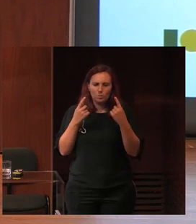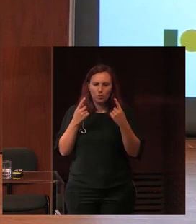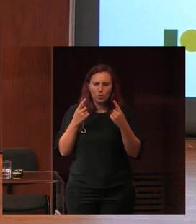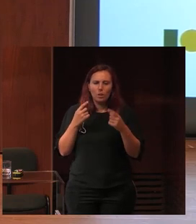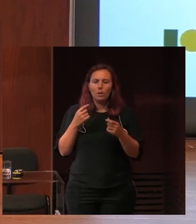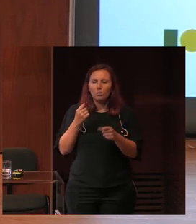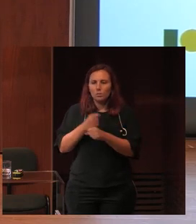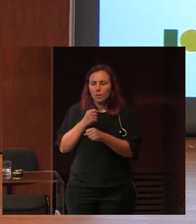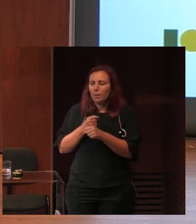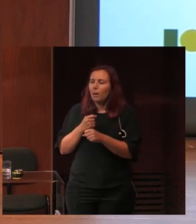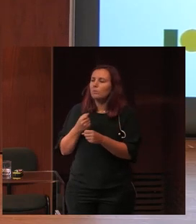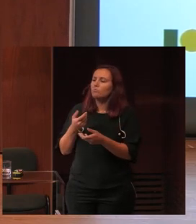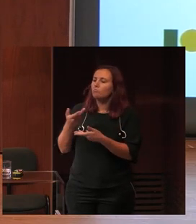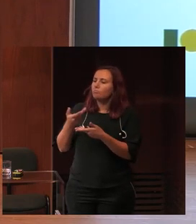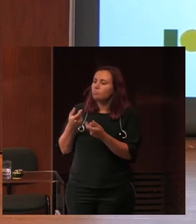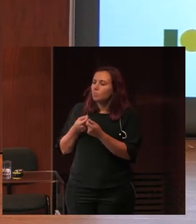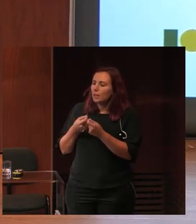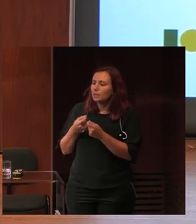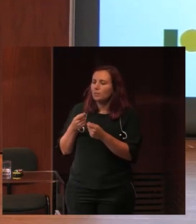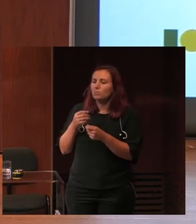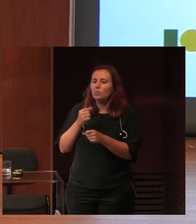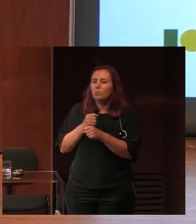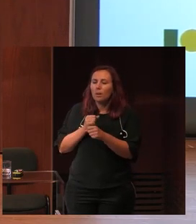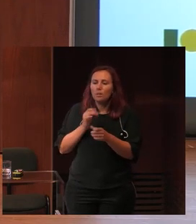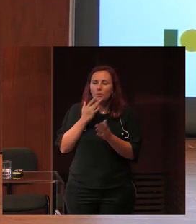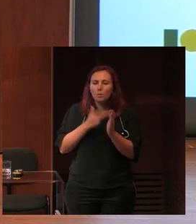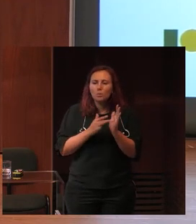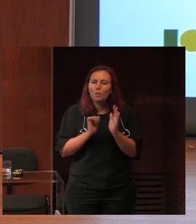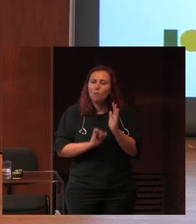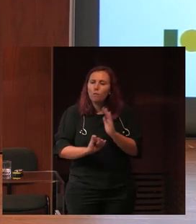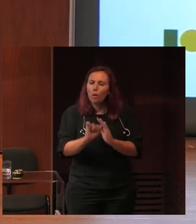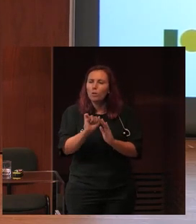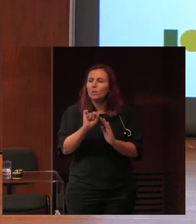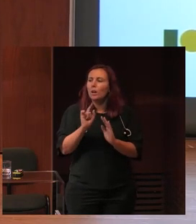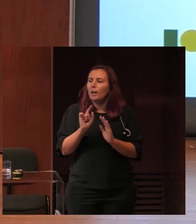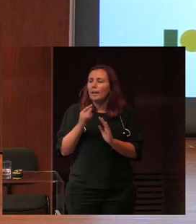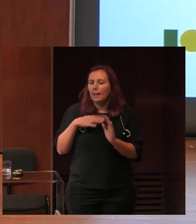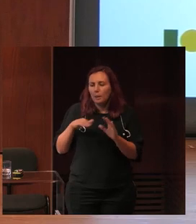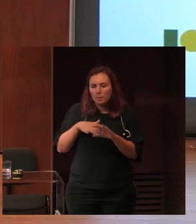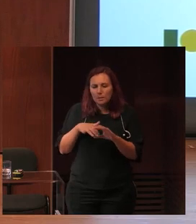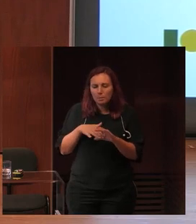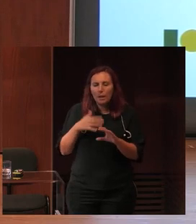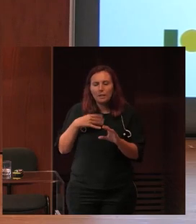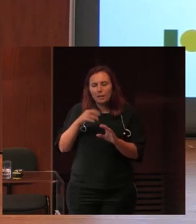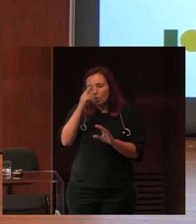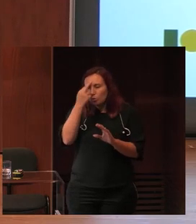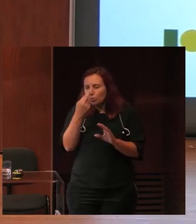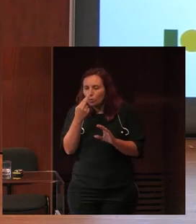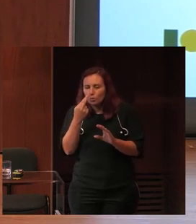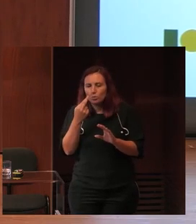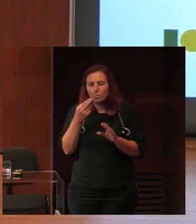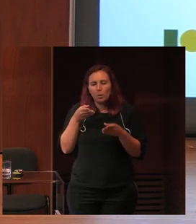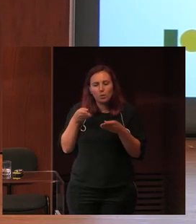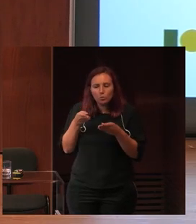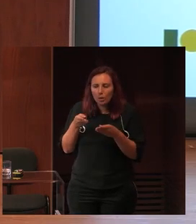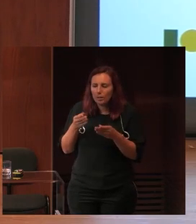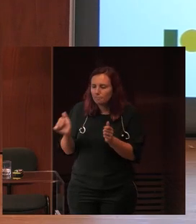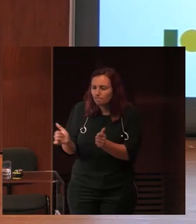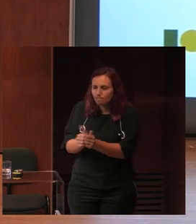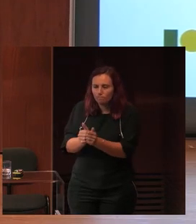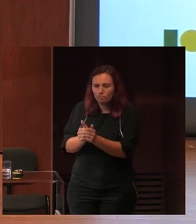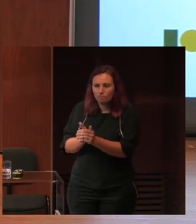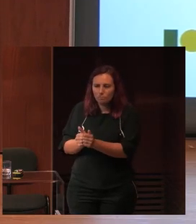que vocês fazem nas vossas bibliotecas. Nós queremos participar e fazemos tudo o que estiver ao nosso alcance para vos poder estar ao vosso lado,